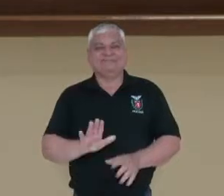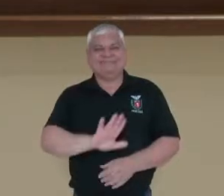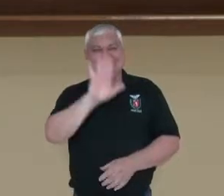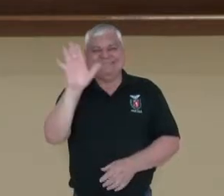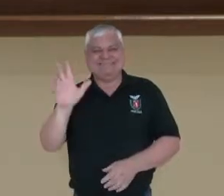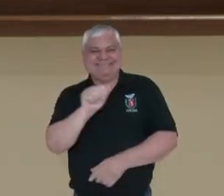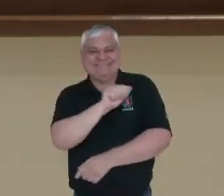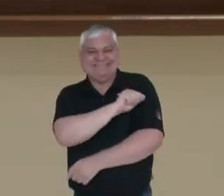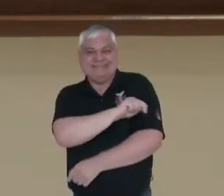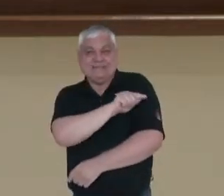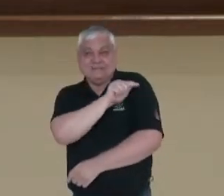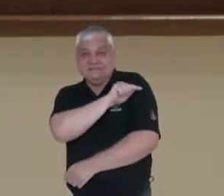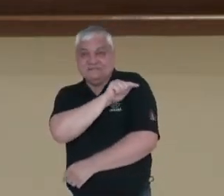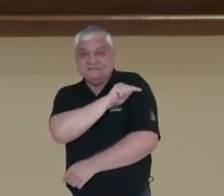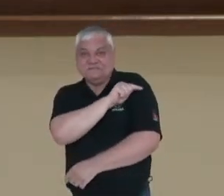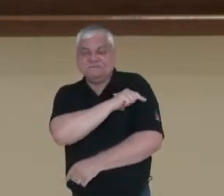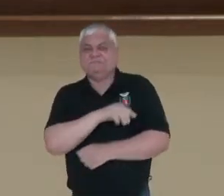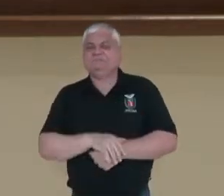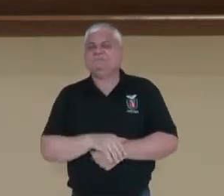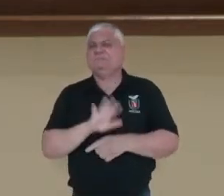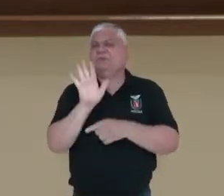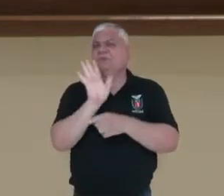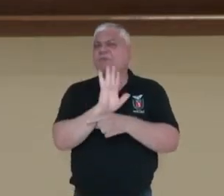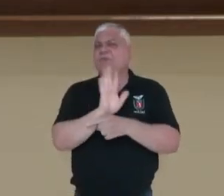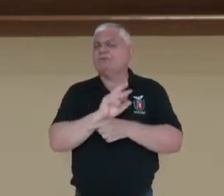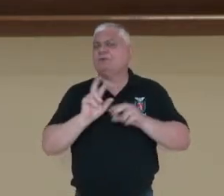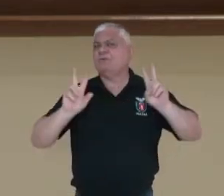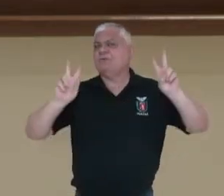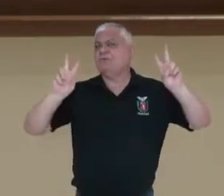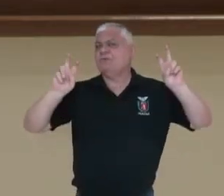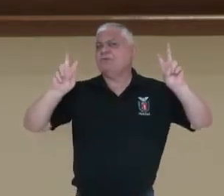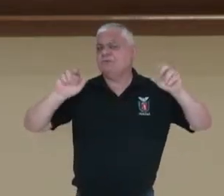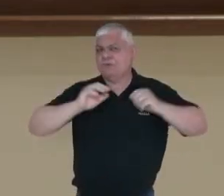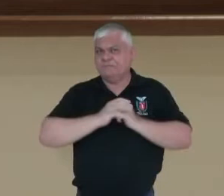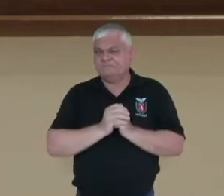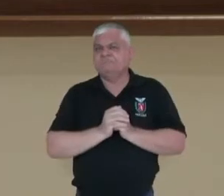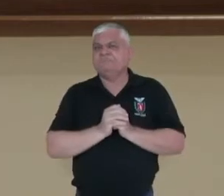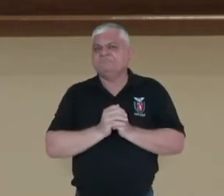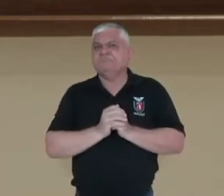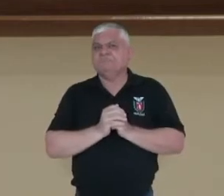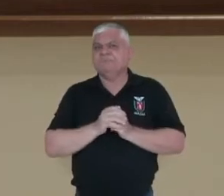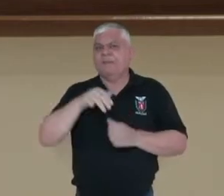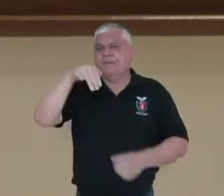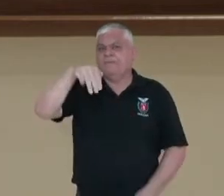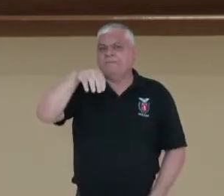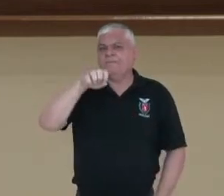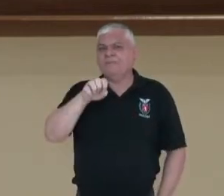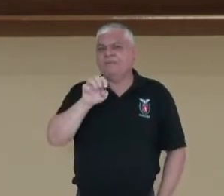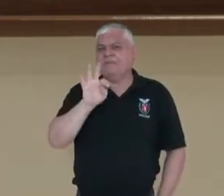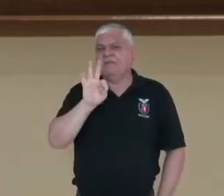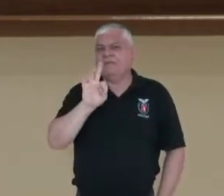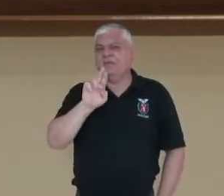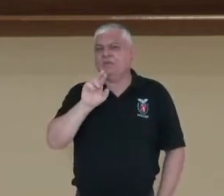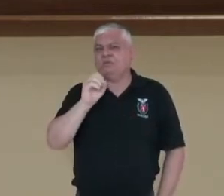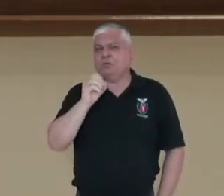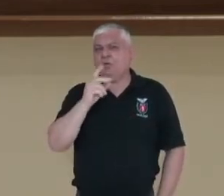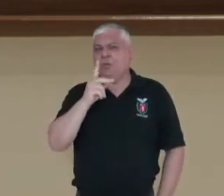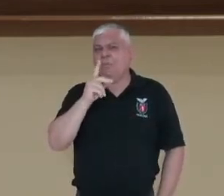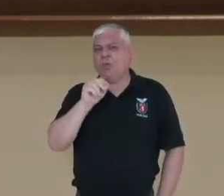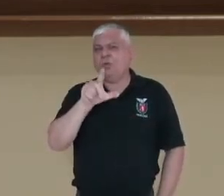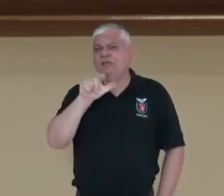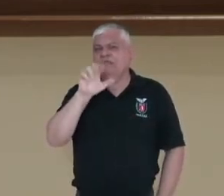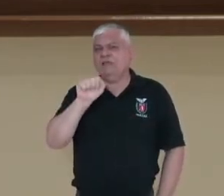Olá, estudantes do 7º ano. Neste vídeo vamos falar sobre as regiões metropolitanas do Sudeste do